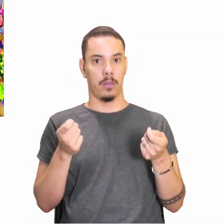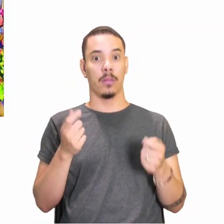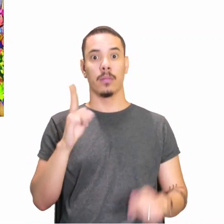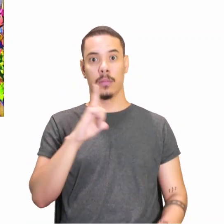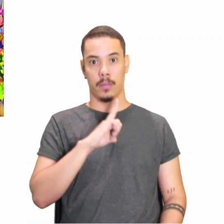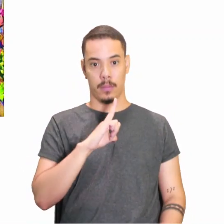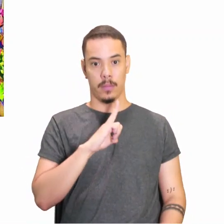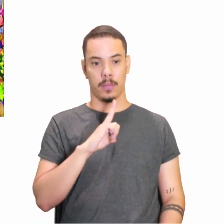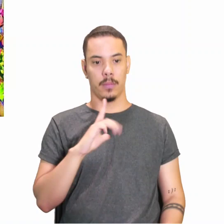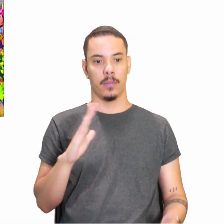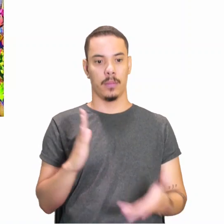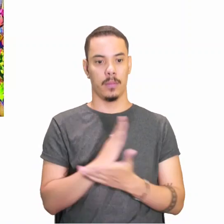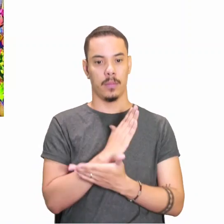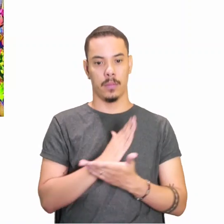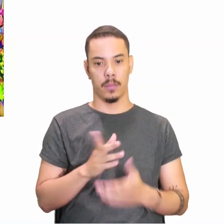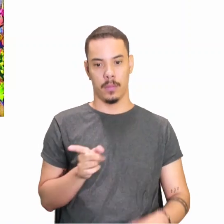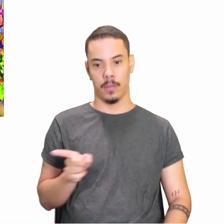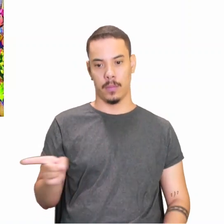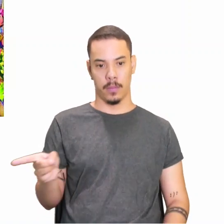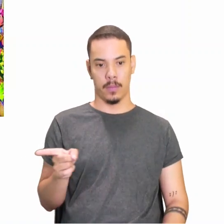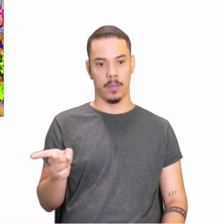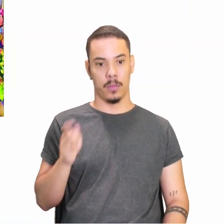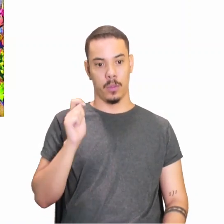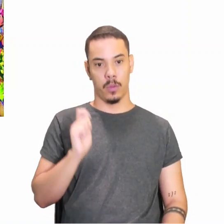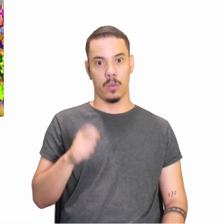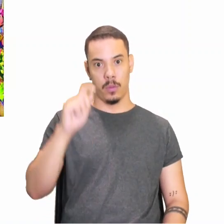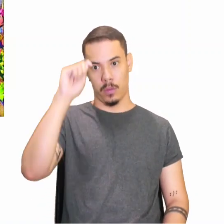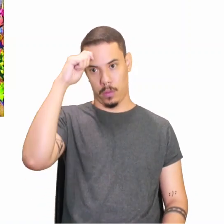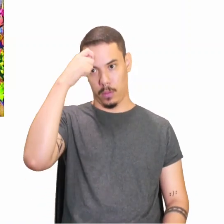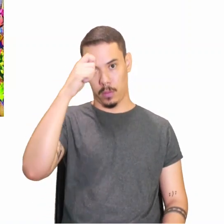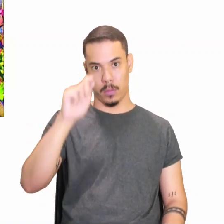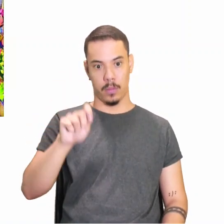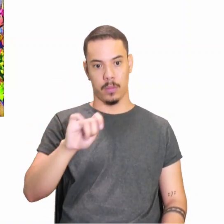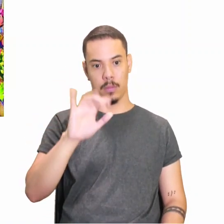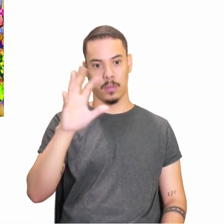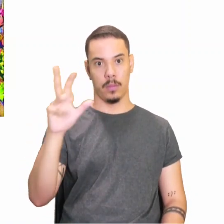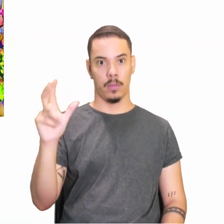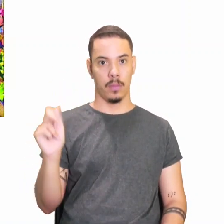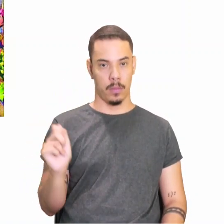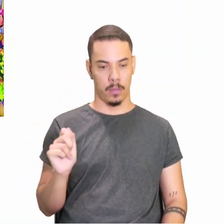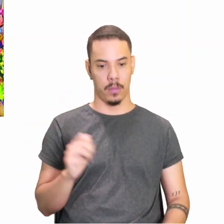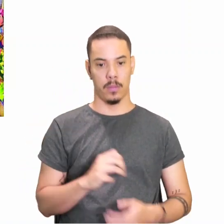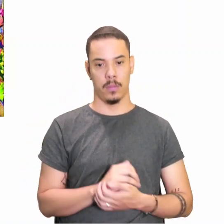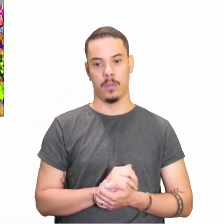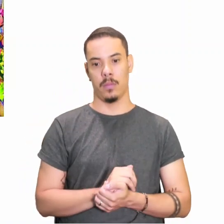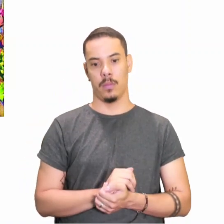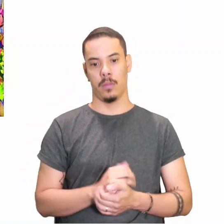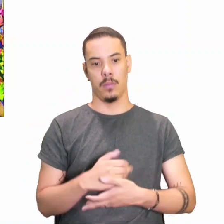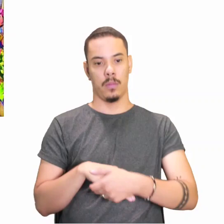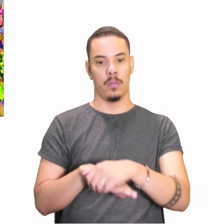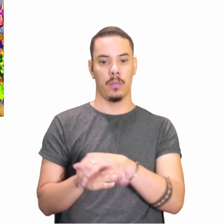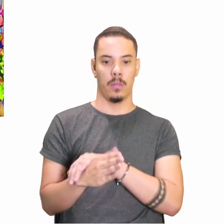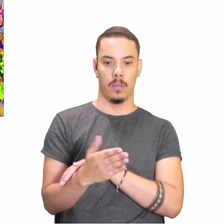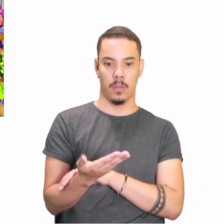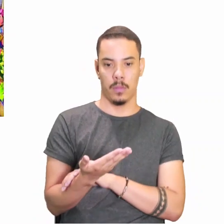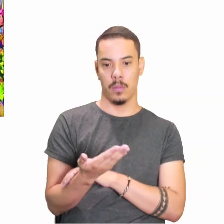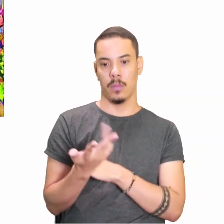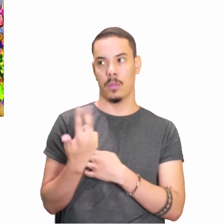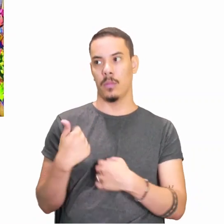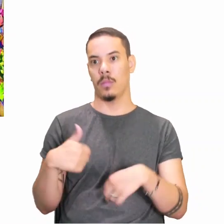contos africanos, certo? Os contos africanos, eles falam sobre os costumes, sobre